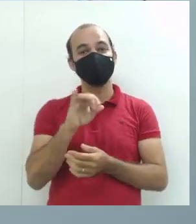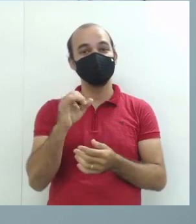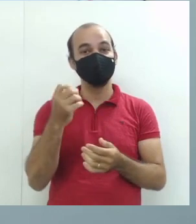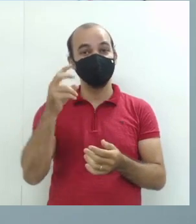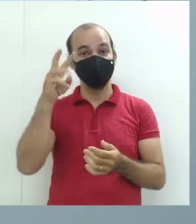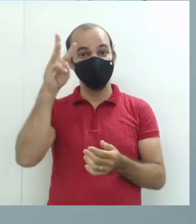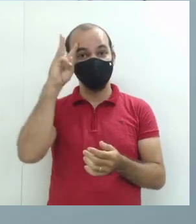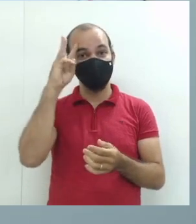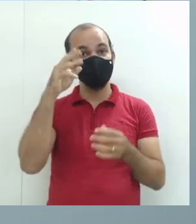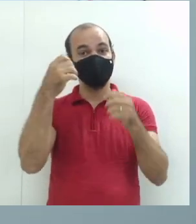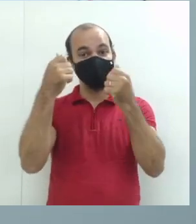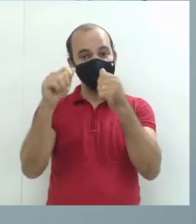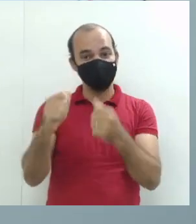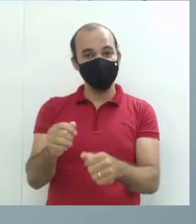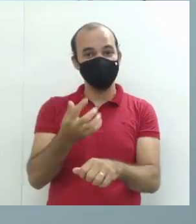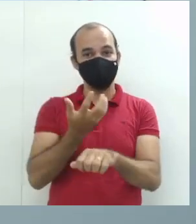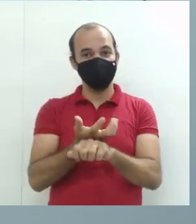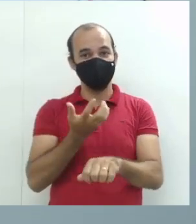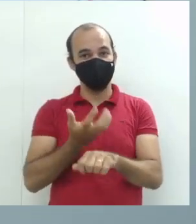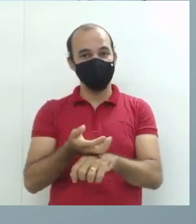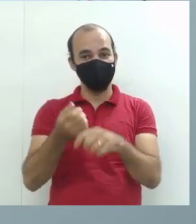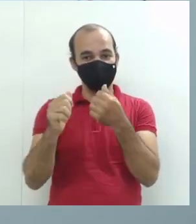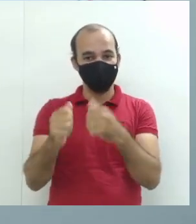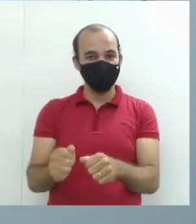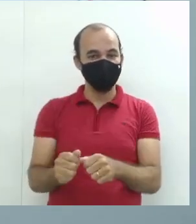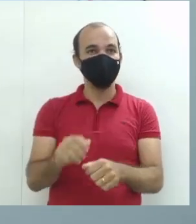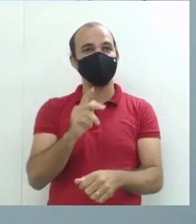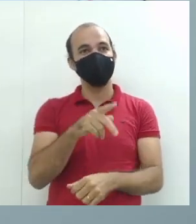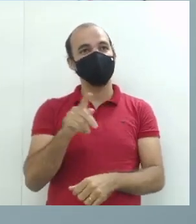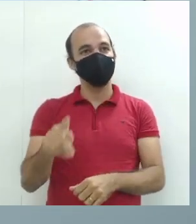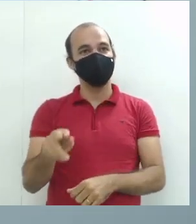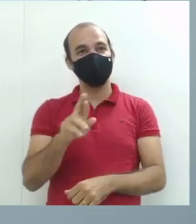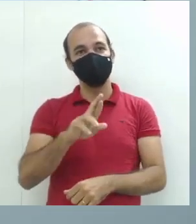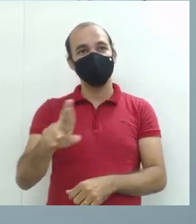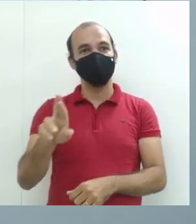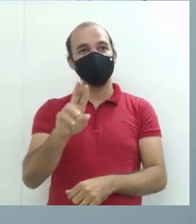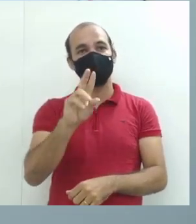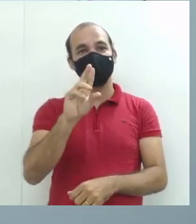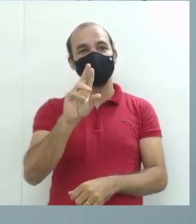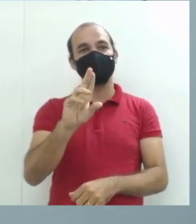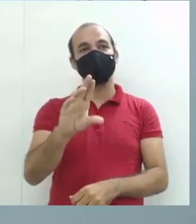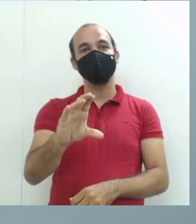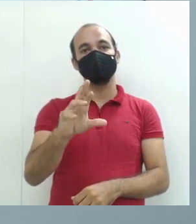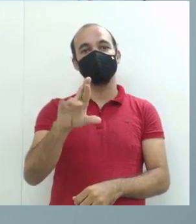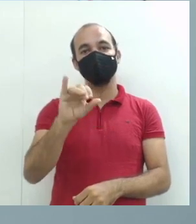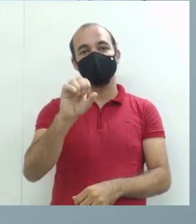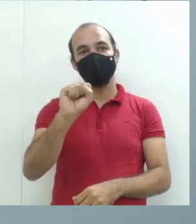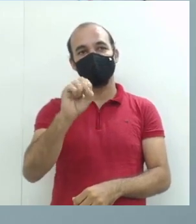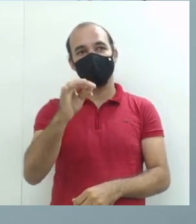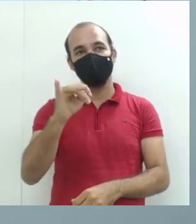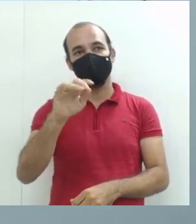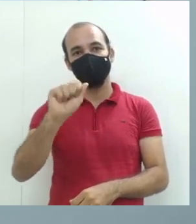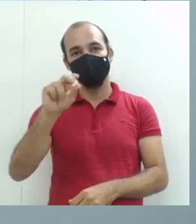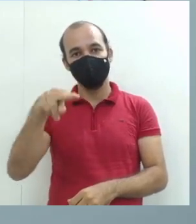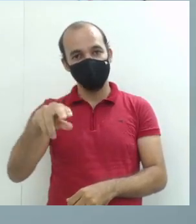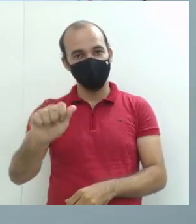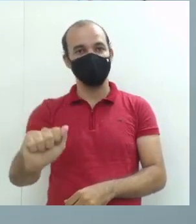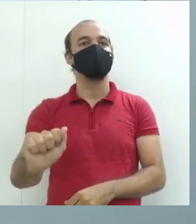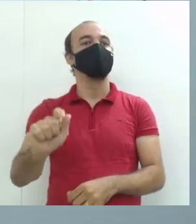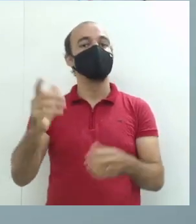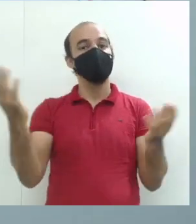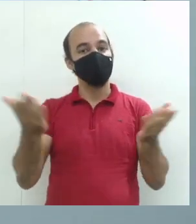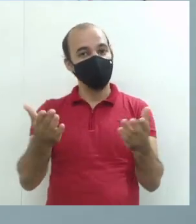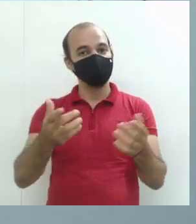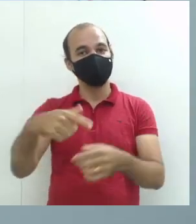dia da aula de artes. Eu sou a professora Cristiana Vieira e essa é a aula de arte para o primeiro ano do ensino médio.